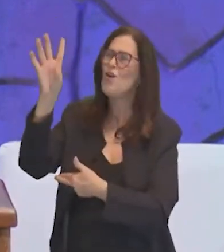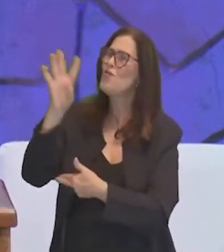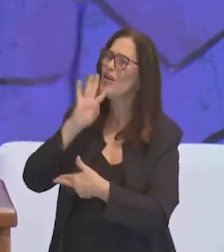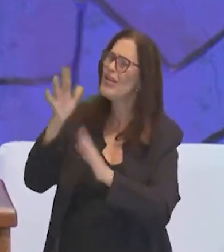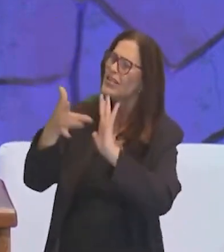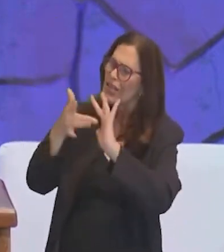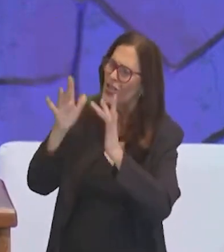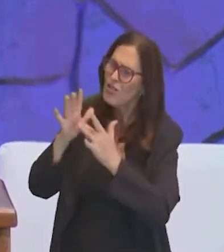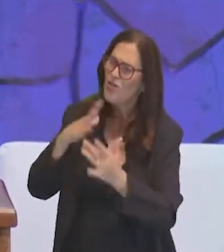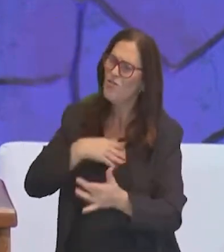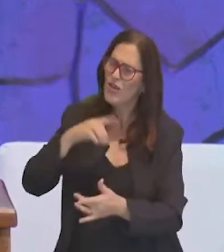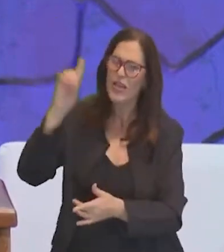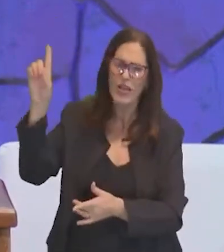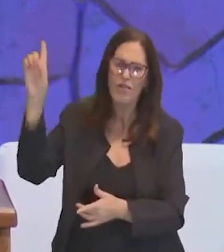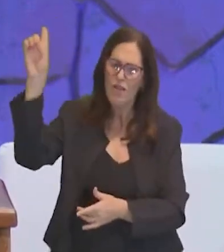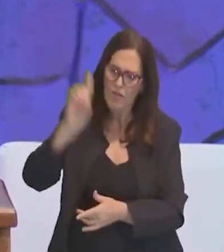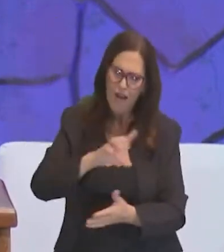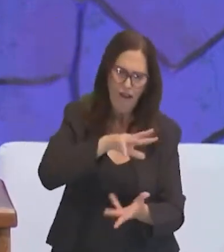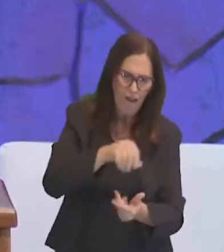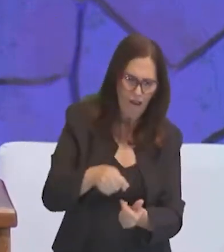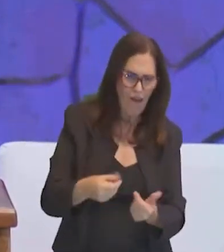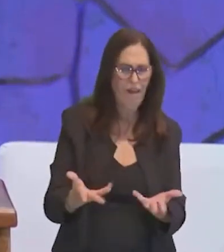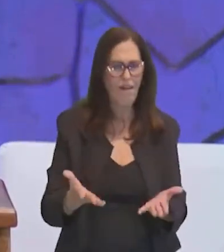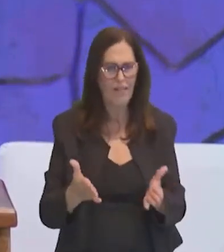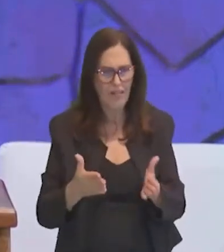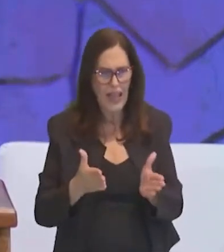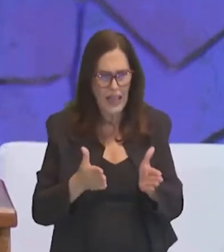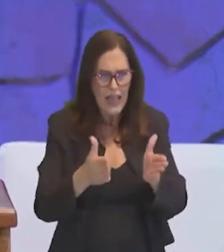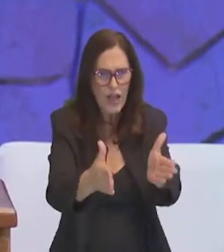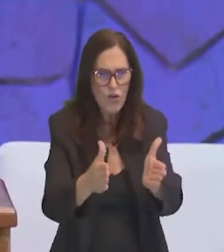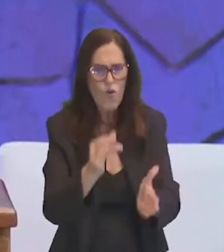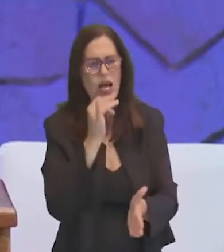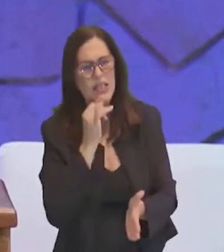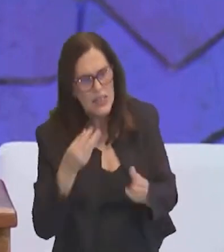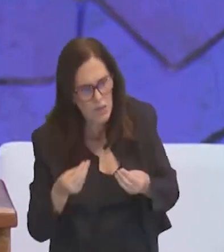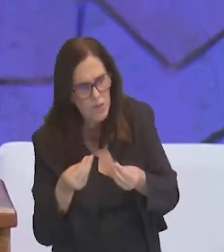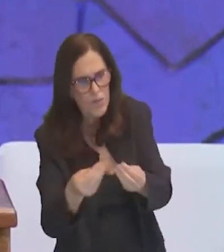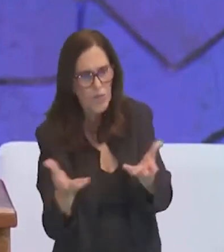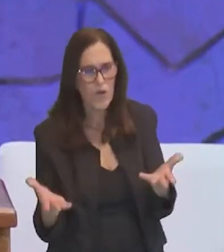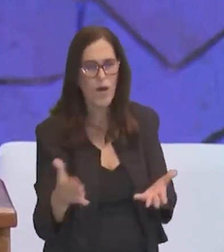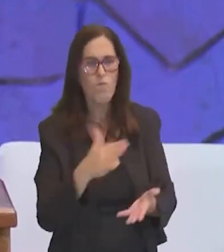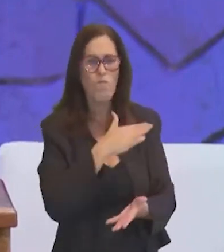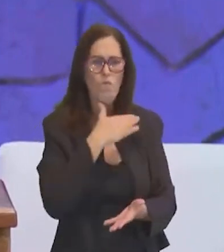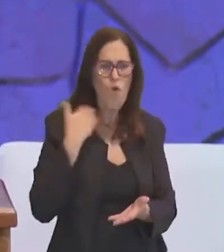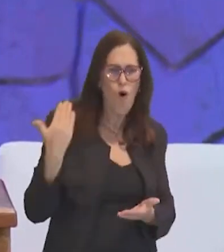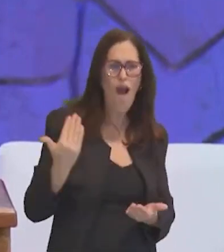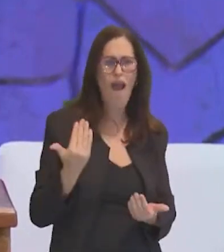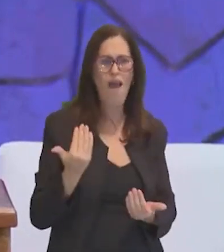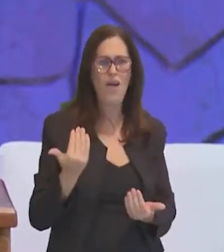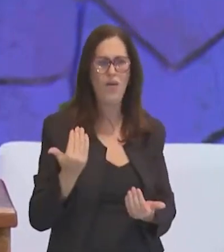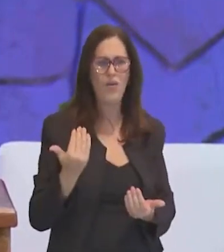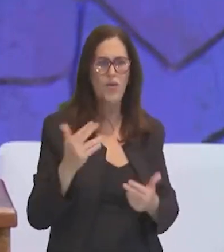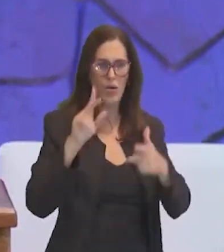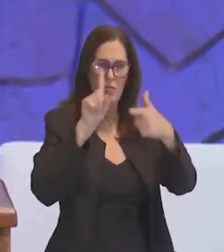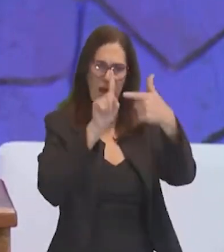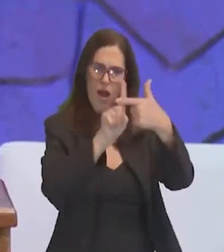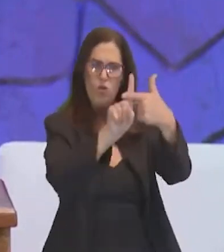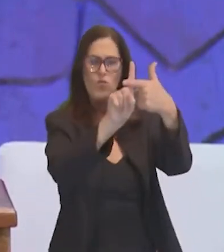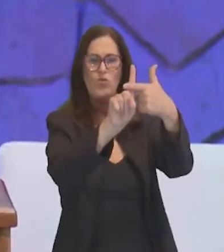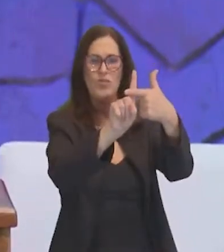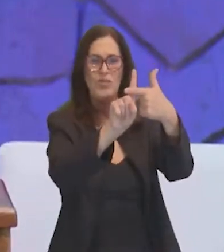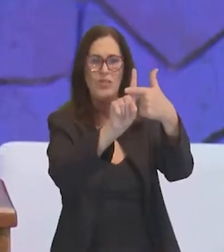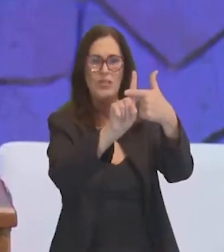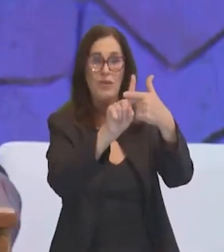Jesus, o Filho de Deus, veio à terra, criou esse caminho, deu esse exemplo e morreu através daquela cruz, para